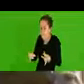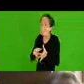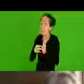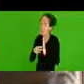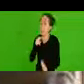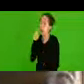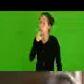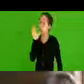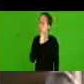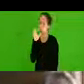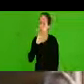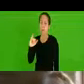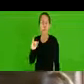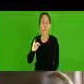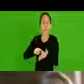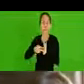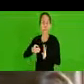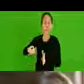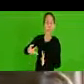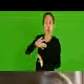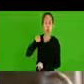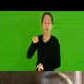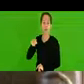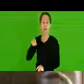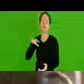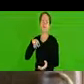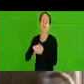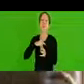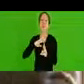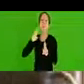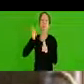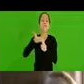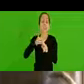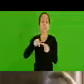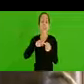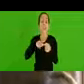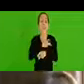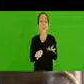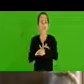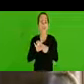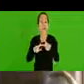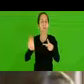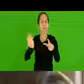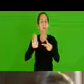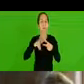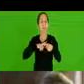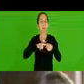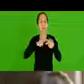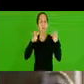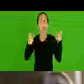também as referências da física e da biologia até então predominante e que